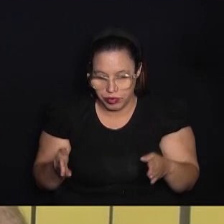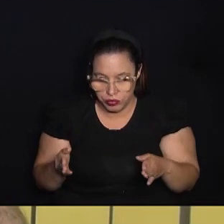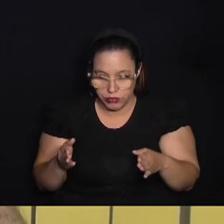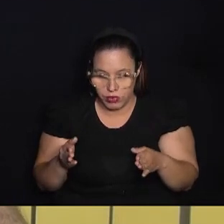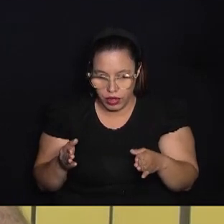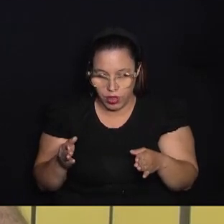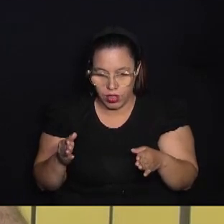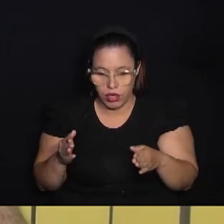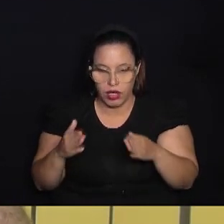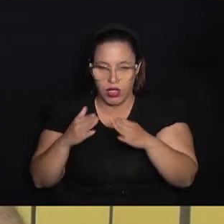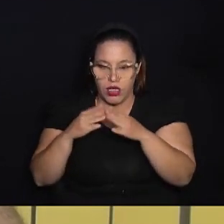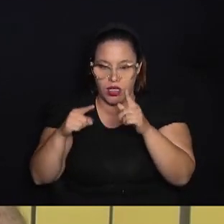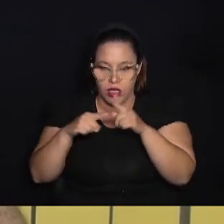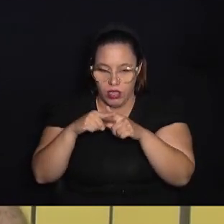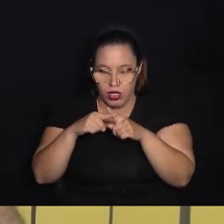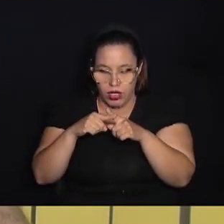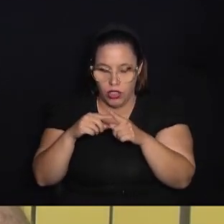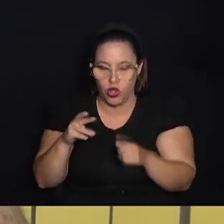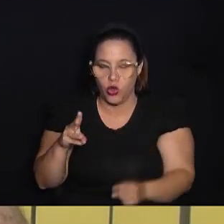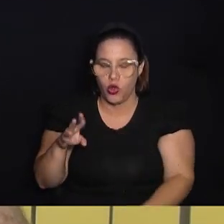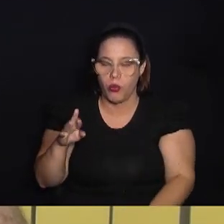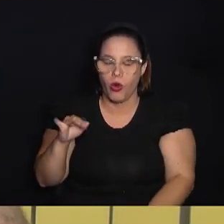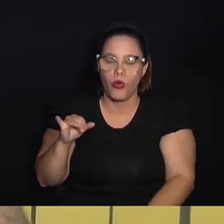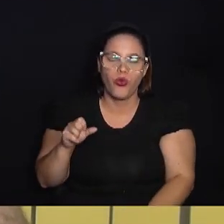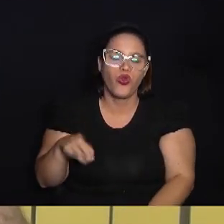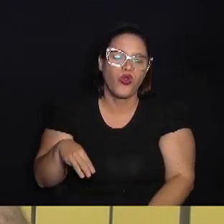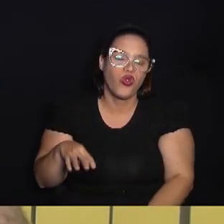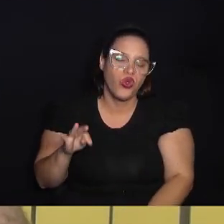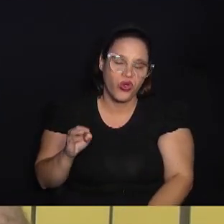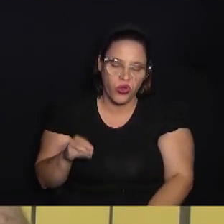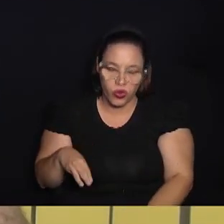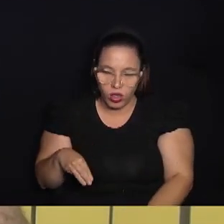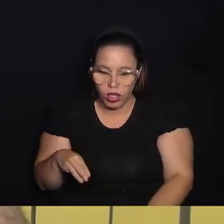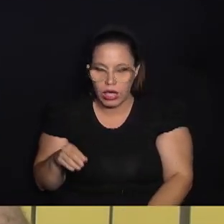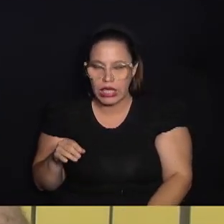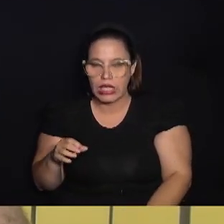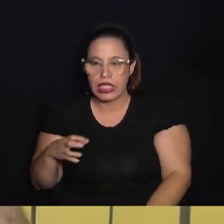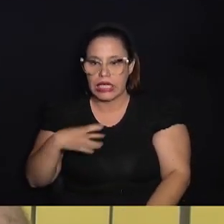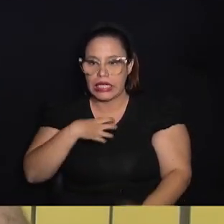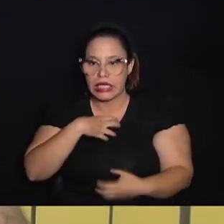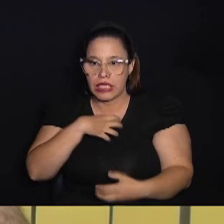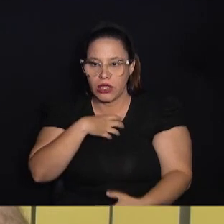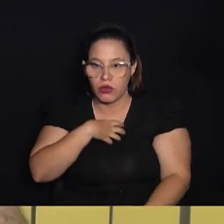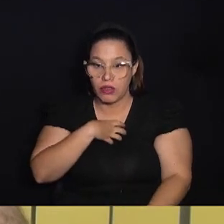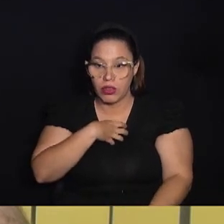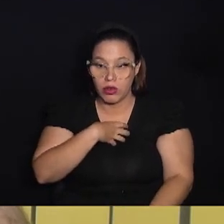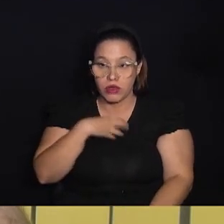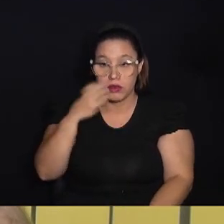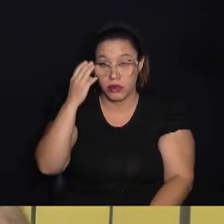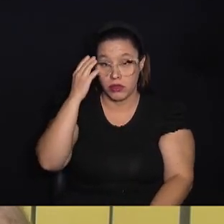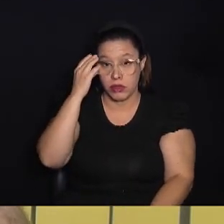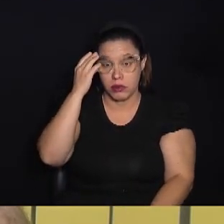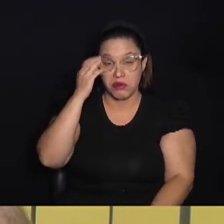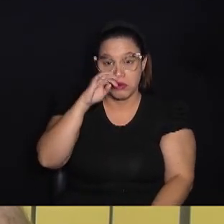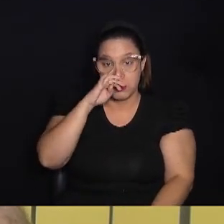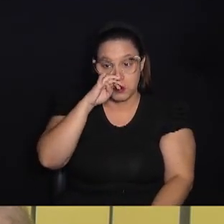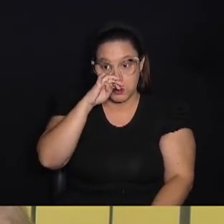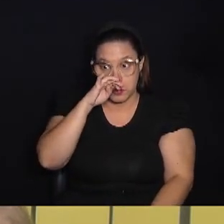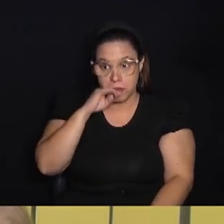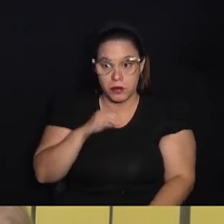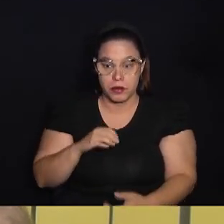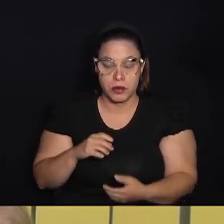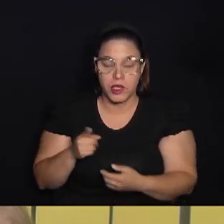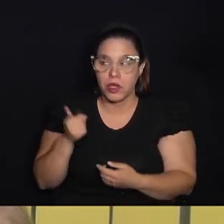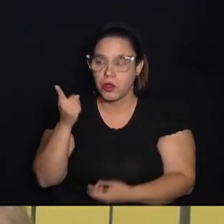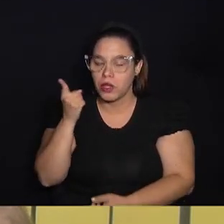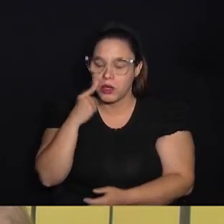Bomfim em Salvador para você ter ideia então mesmo ele tem esse outro então a gente tem esse como referência esse grande Escultor mas eu queria